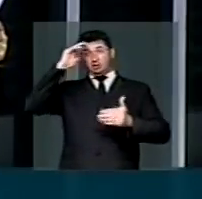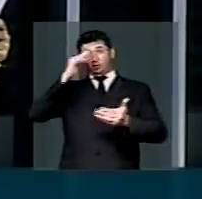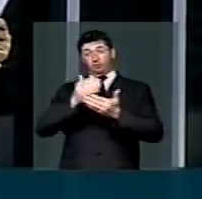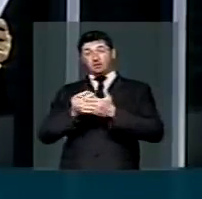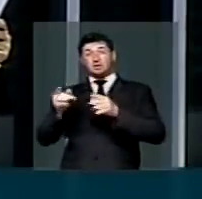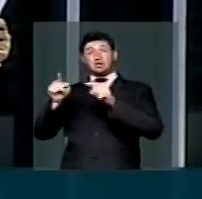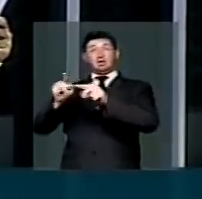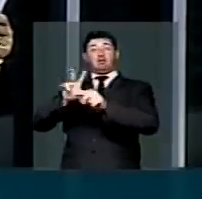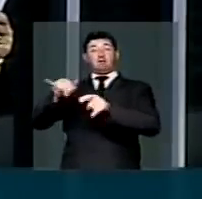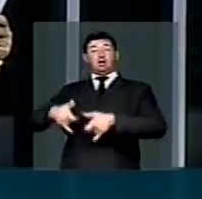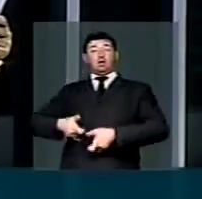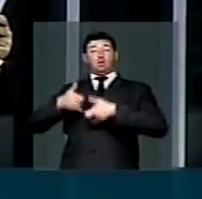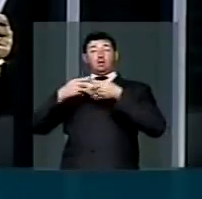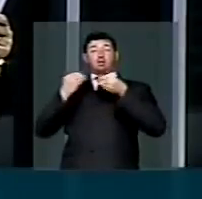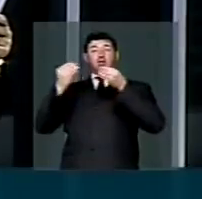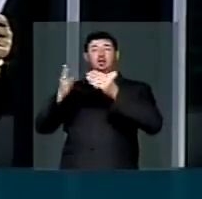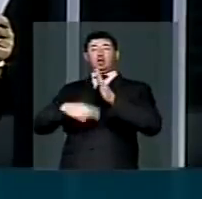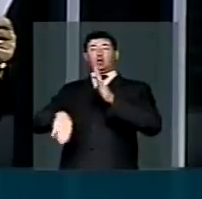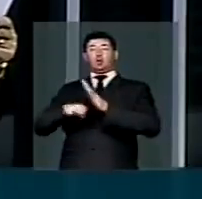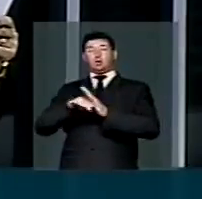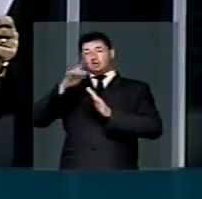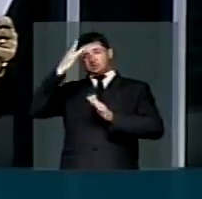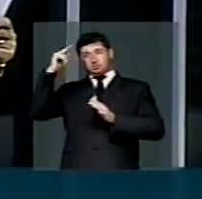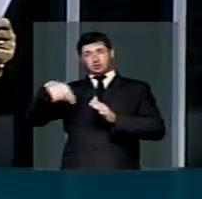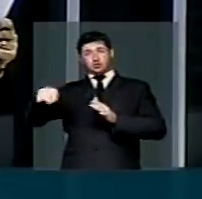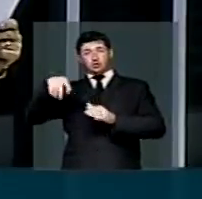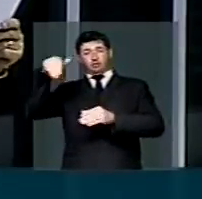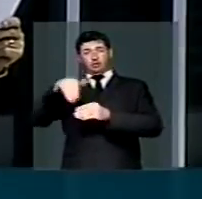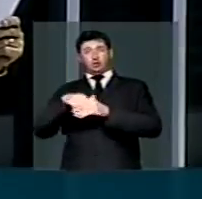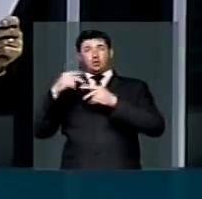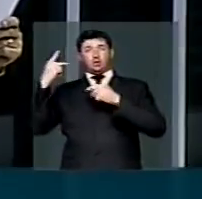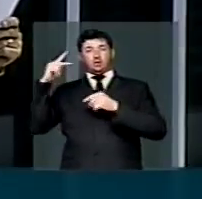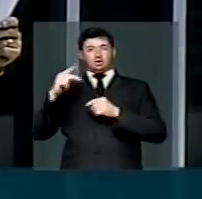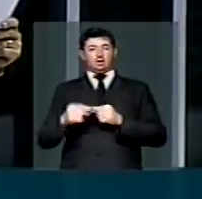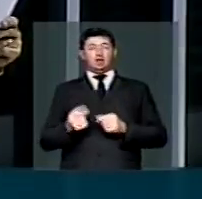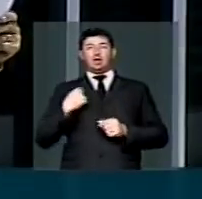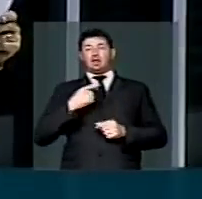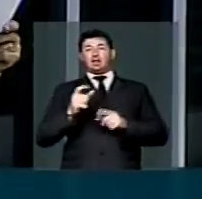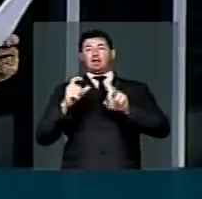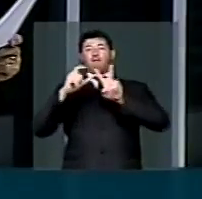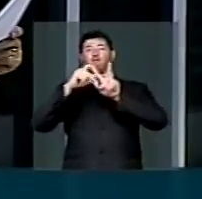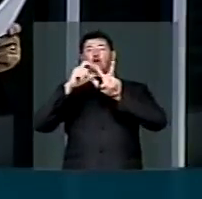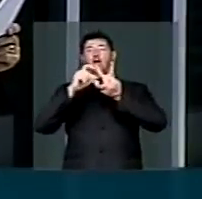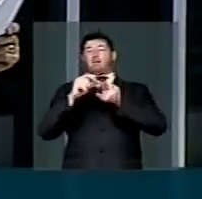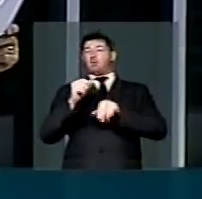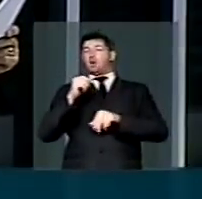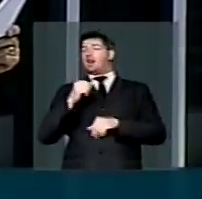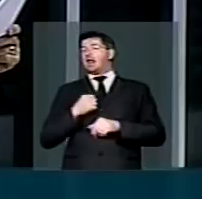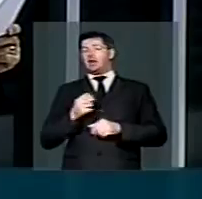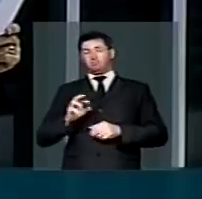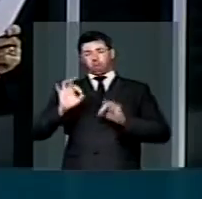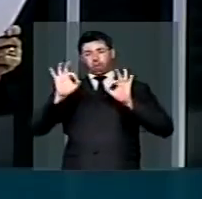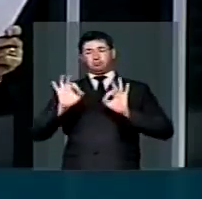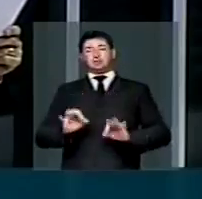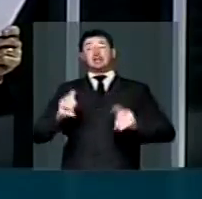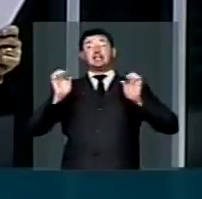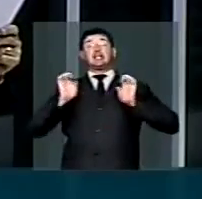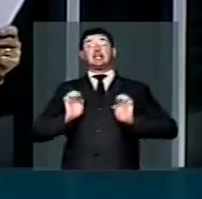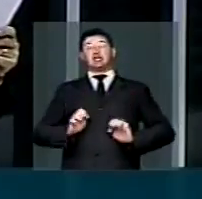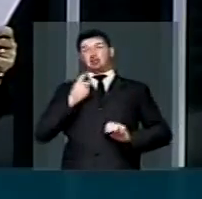confiança de que ele honraria todos os seus votantes e que teria um vocabulário digno da representação